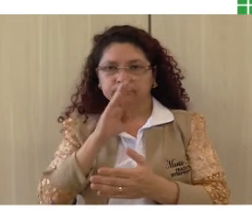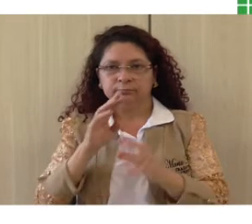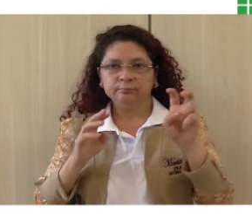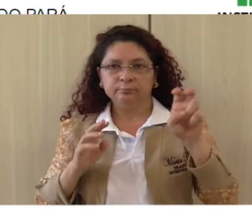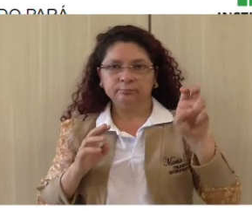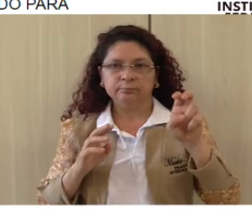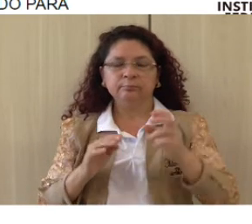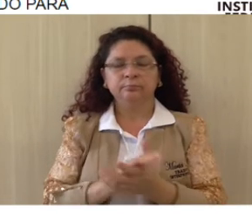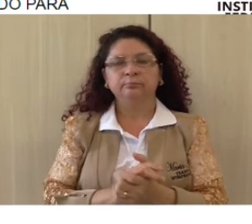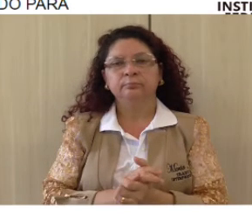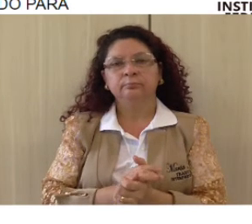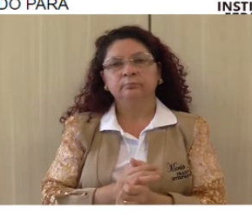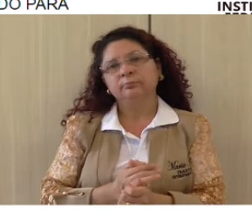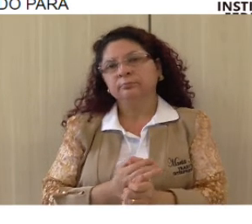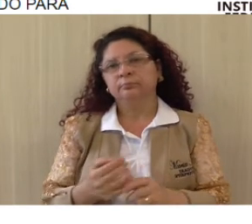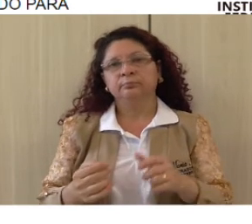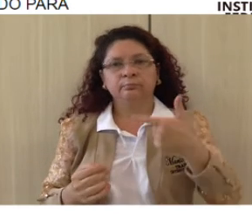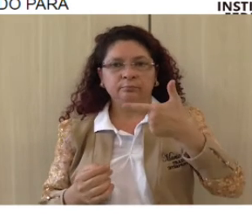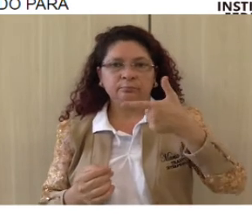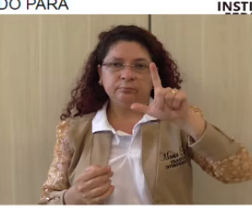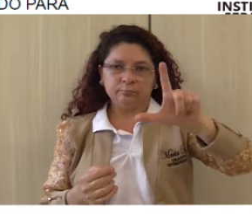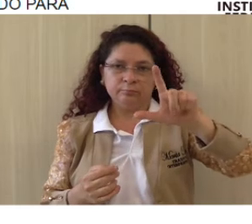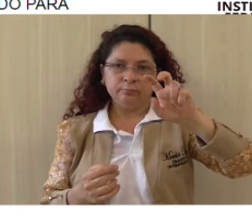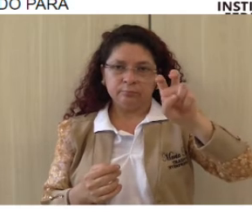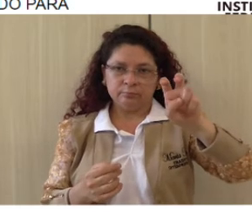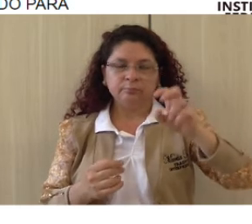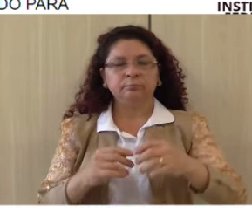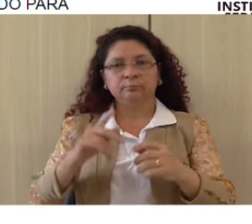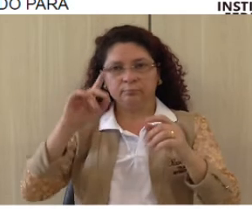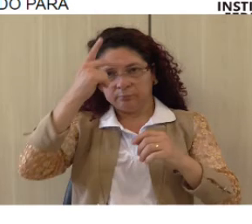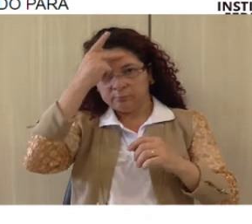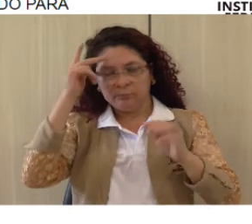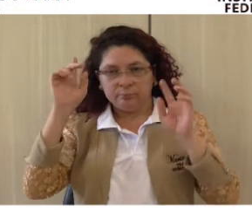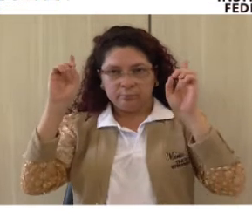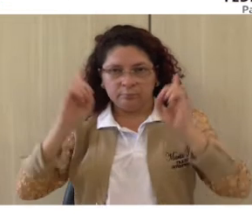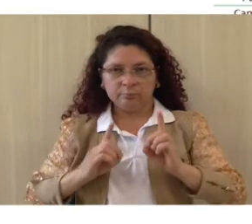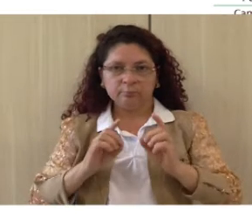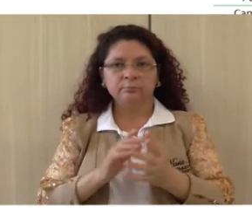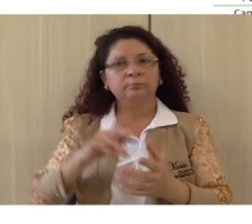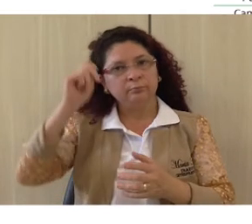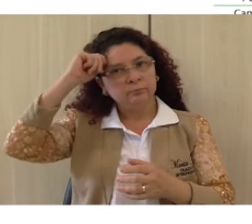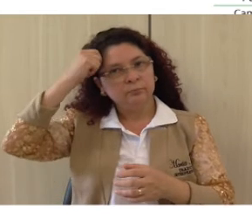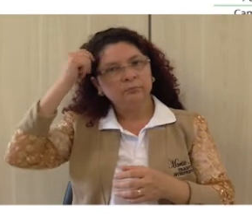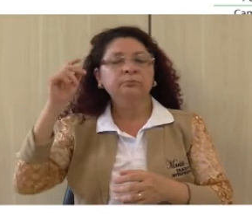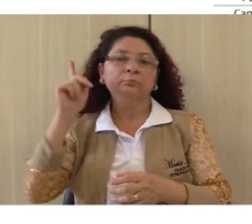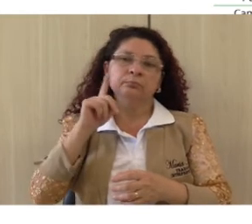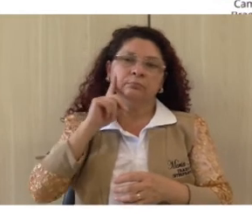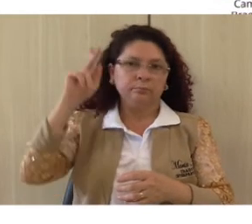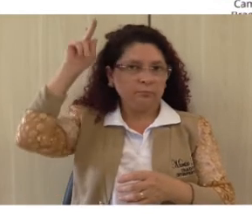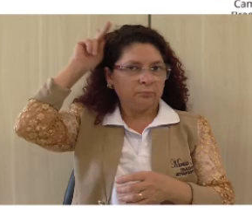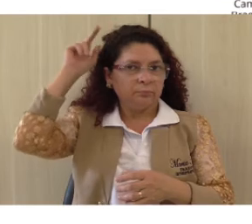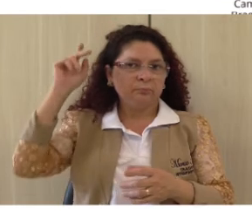Quinto, modalidade de concorrência L5, candidato com deficiência autodeclarado preto, pardo ou